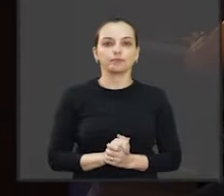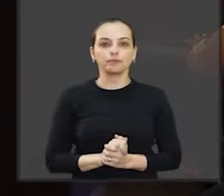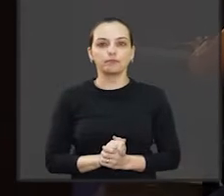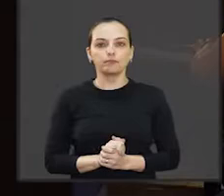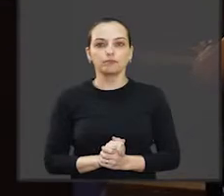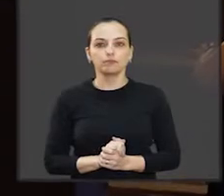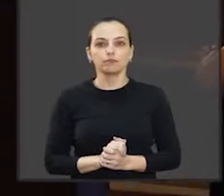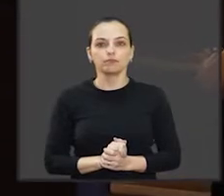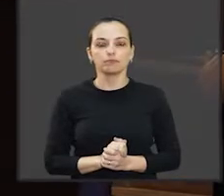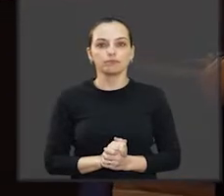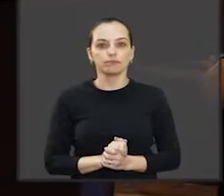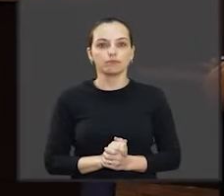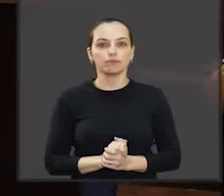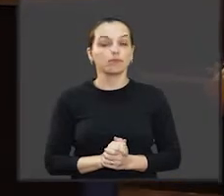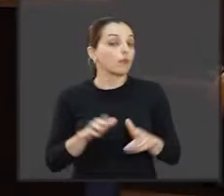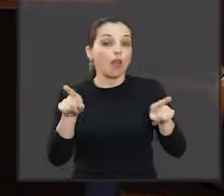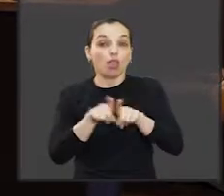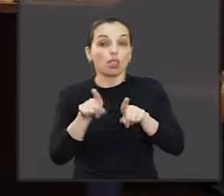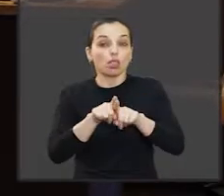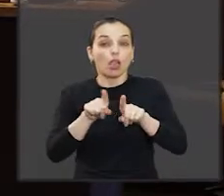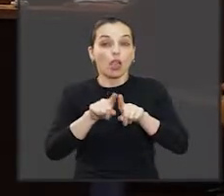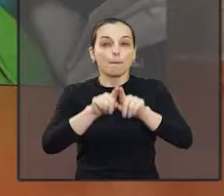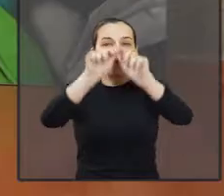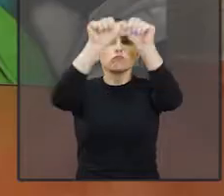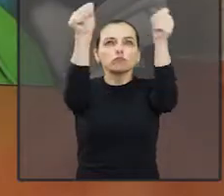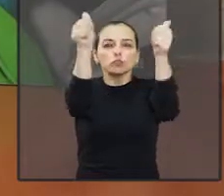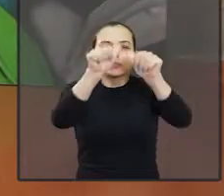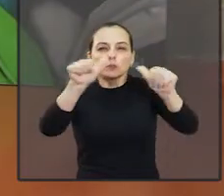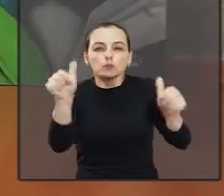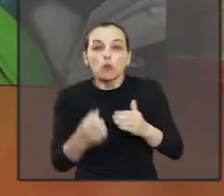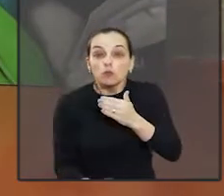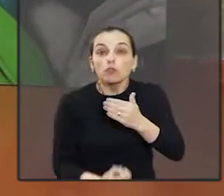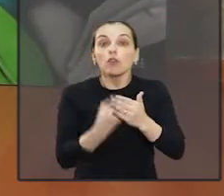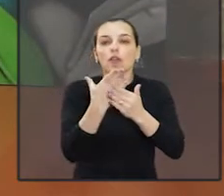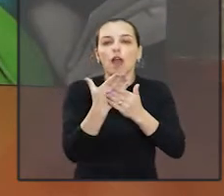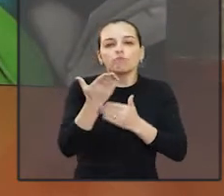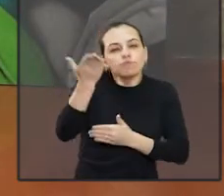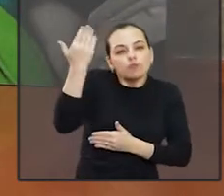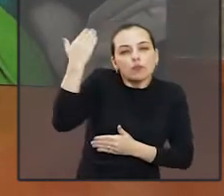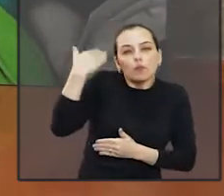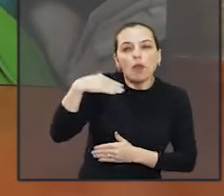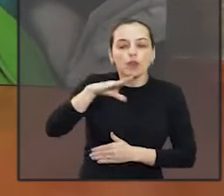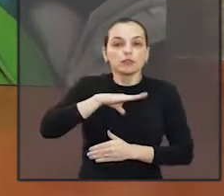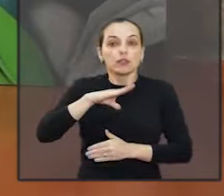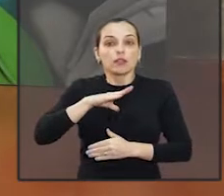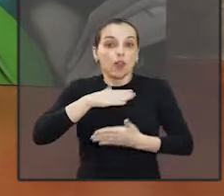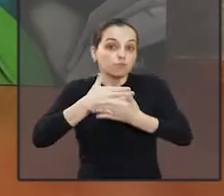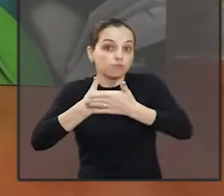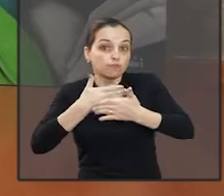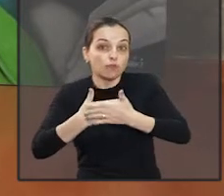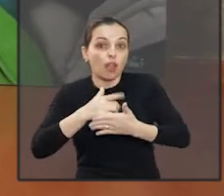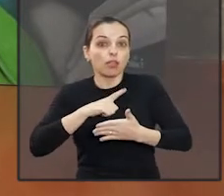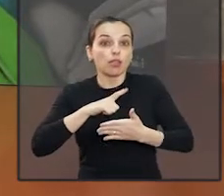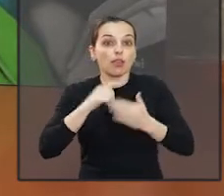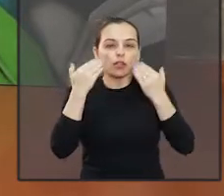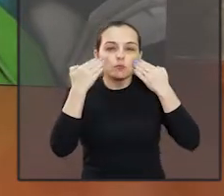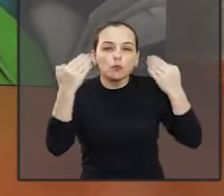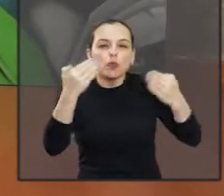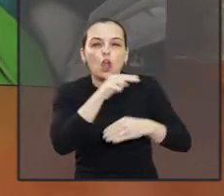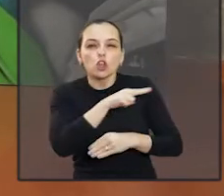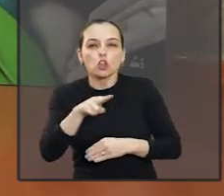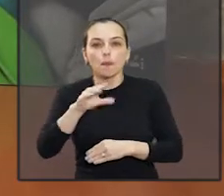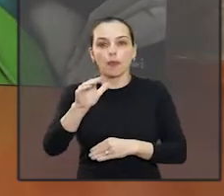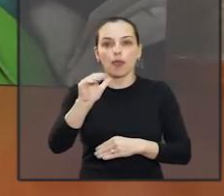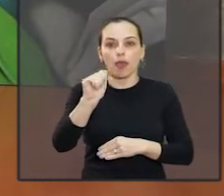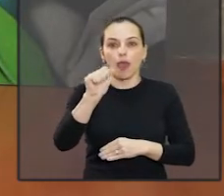Enfim, muitas coisas, é bem versátil assim o público, né? Eu faço algumas peças também. Recentemente fiz uma peça para Casa Cor de Ribeirão Preto,